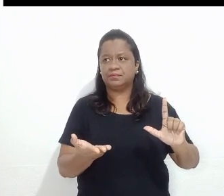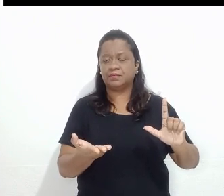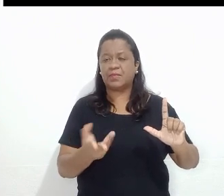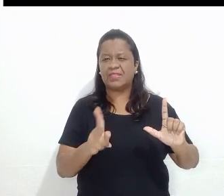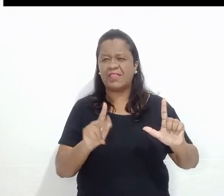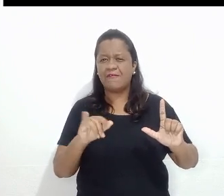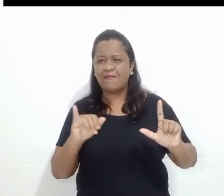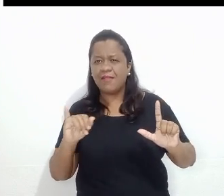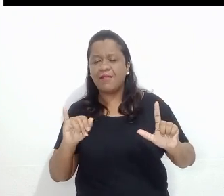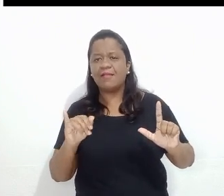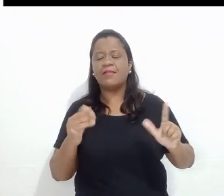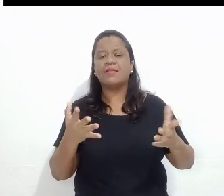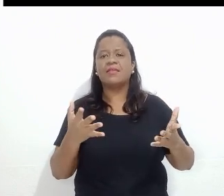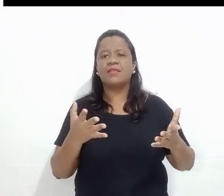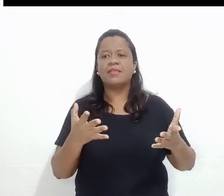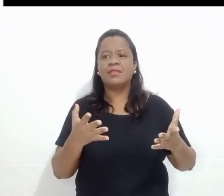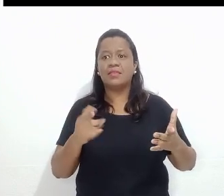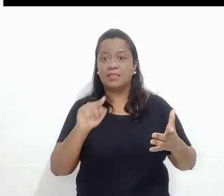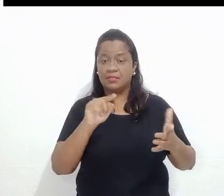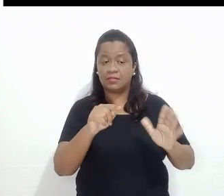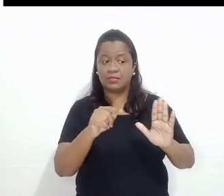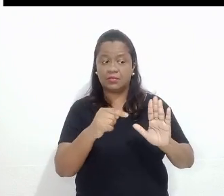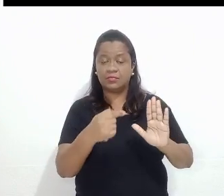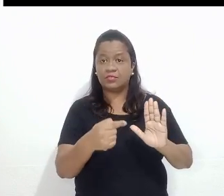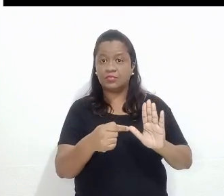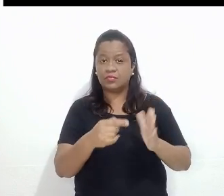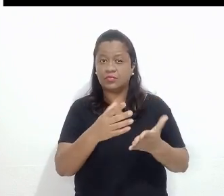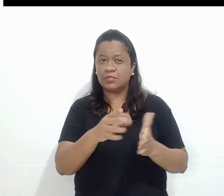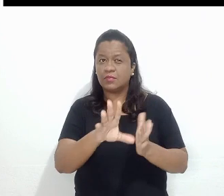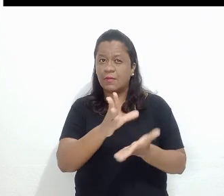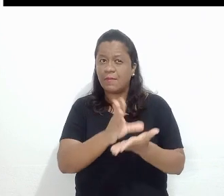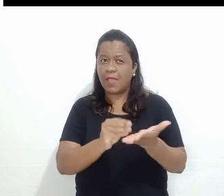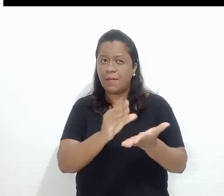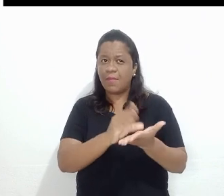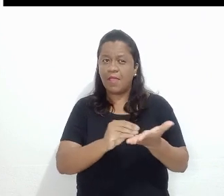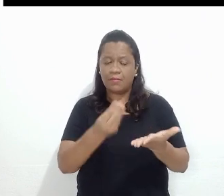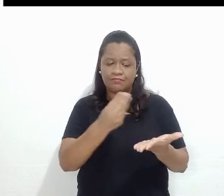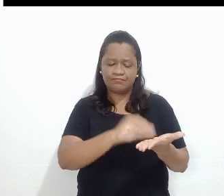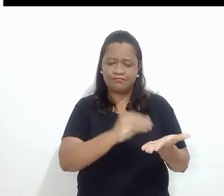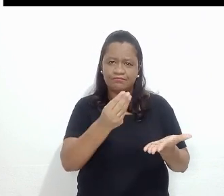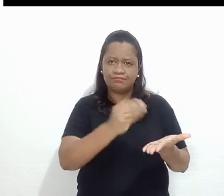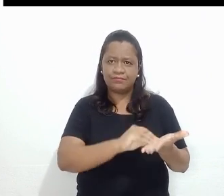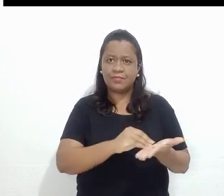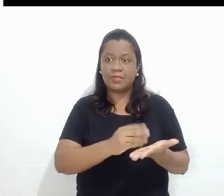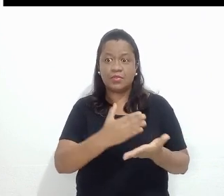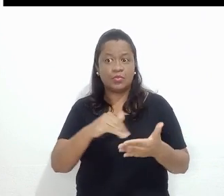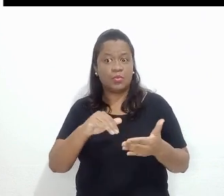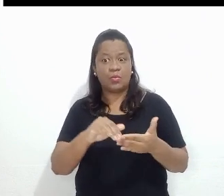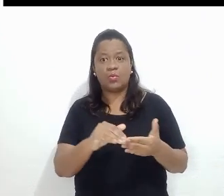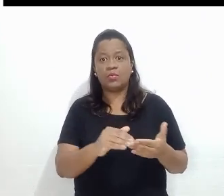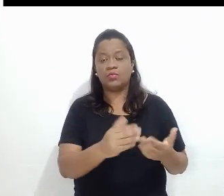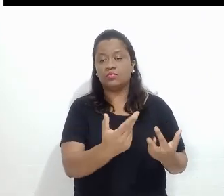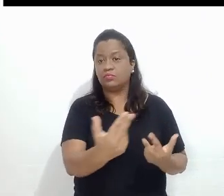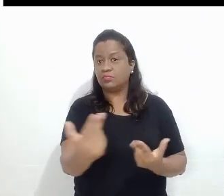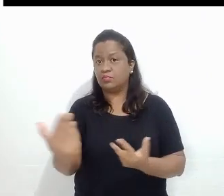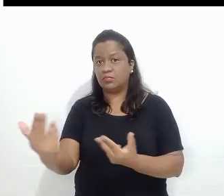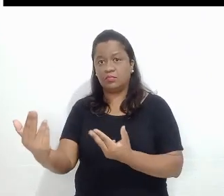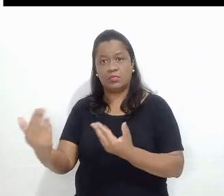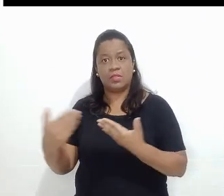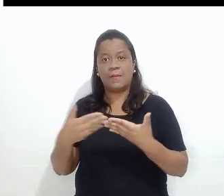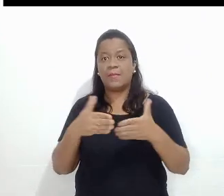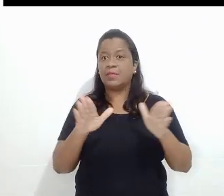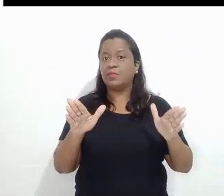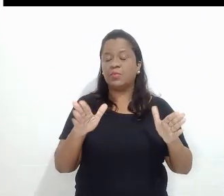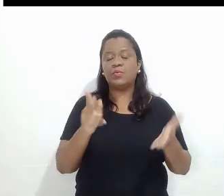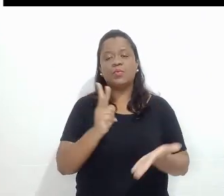você vai ter que seguir o que estava aí nesse boletim para poder ficar igual a todos daquela mesma cena, né? A mesma